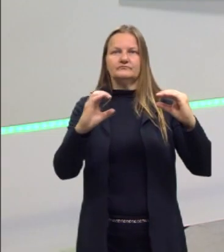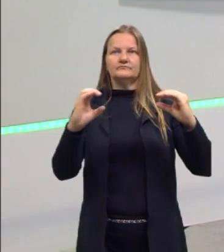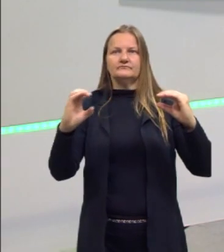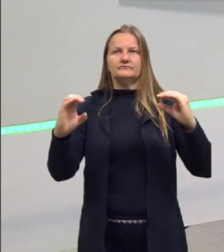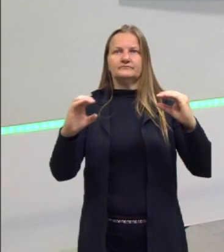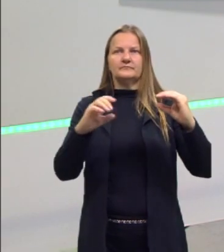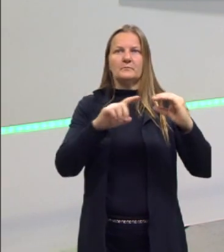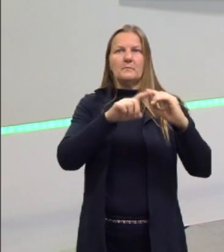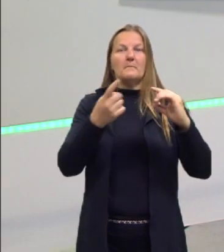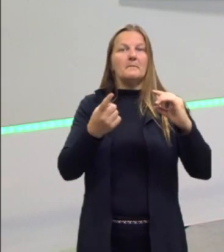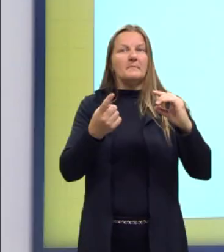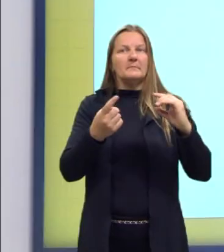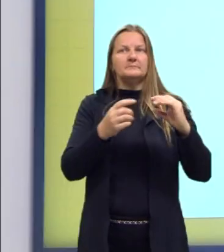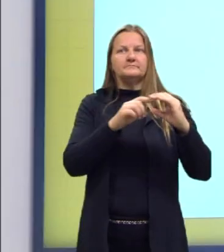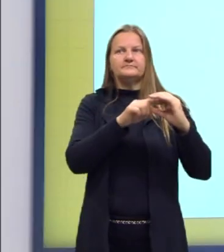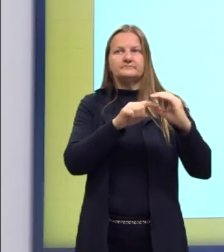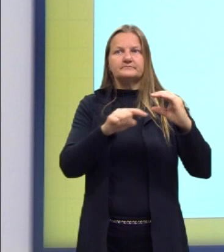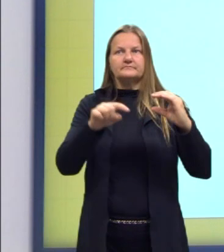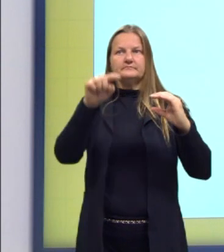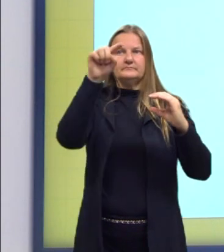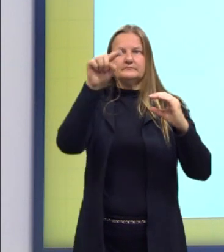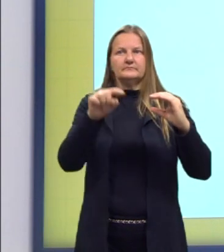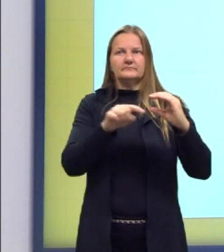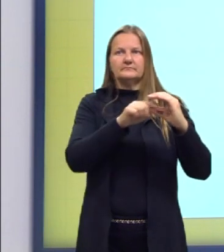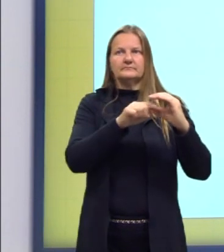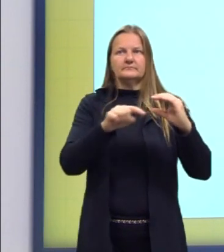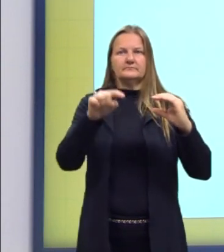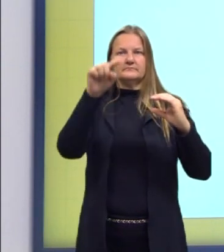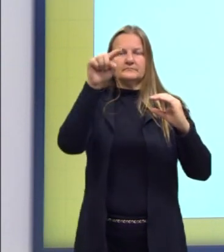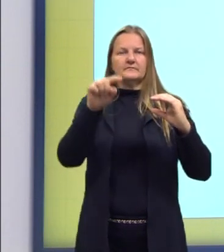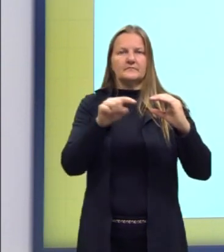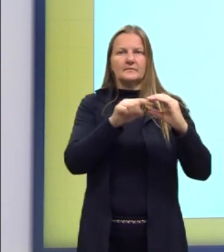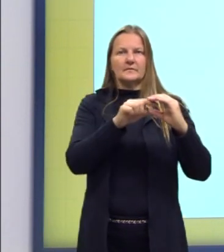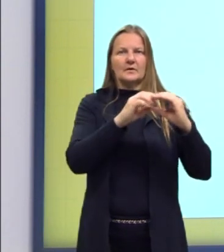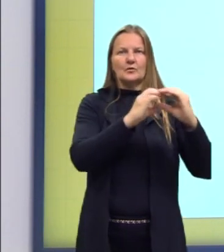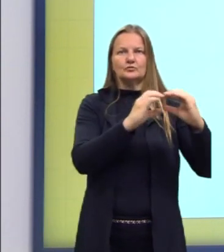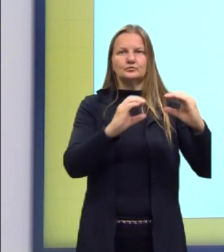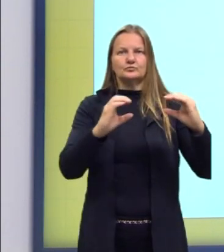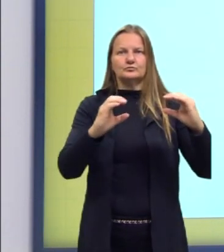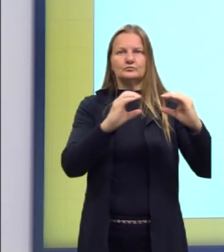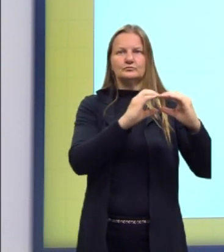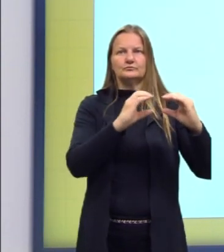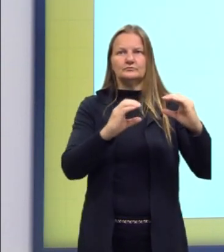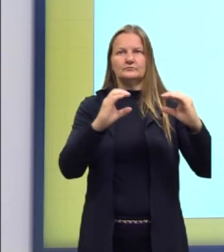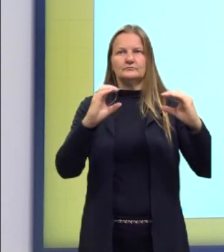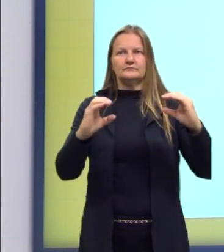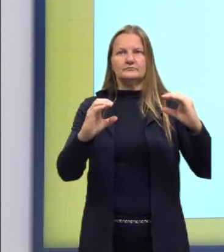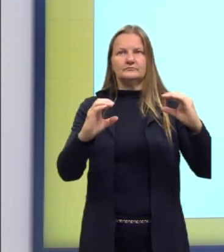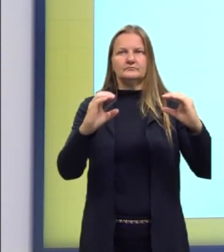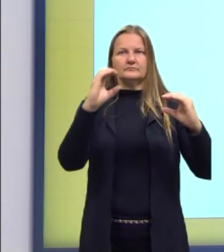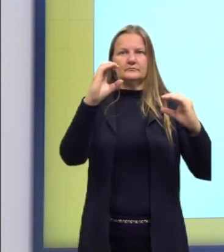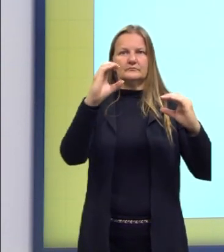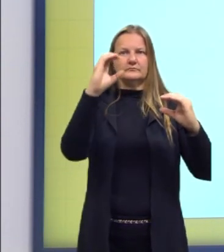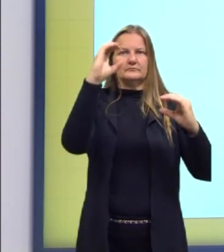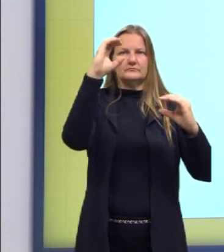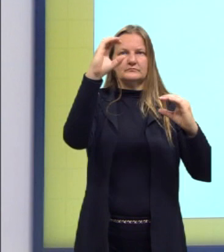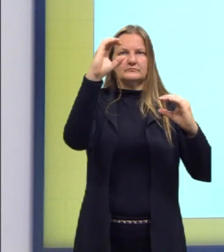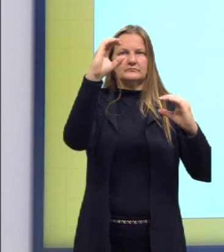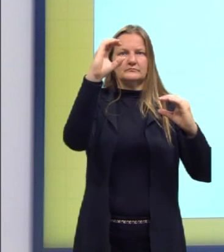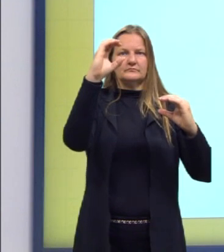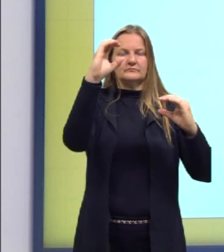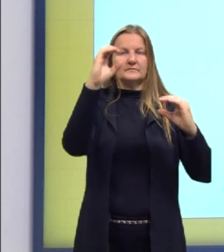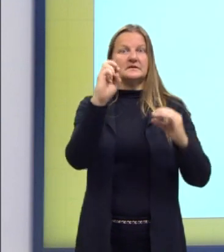se eu seguir esta ordem essa lógica Tá eu vou ter um dois três quatro